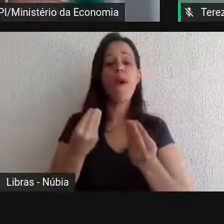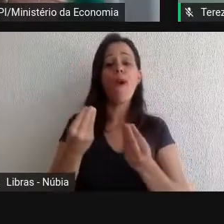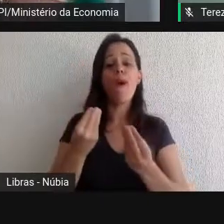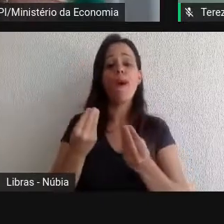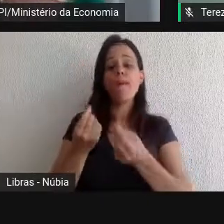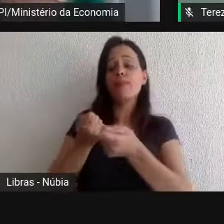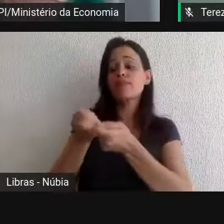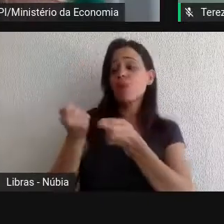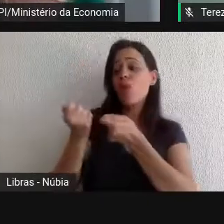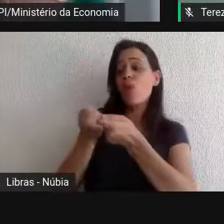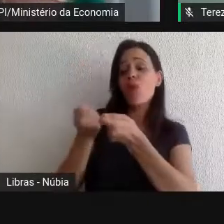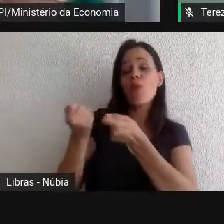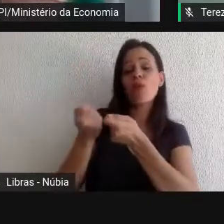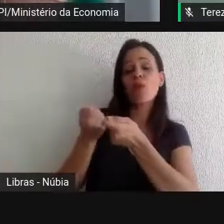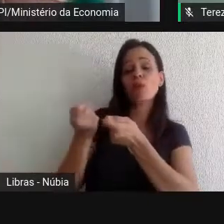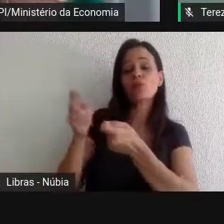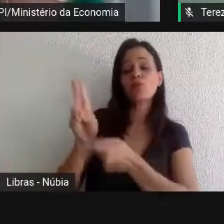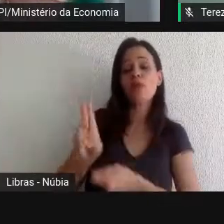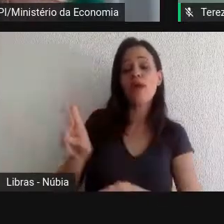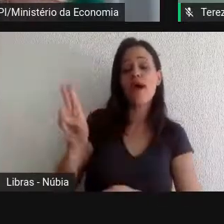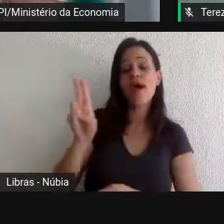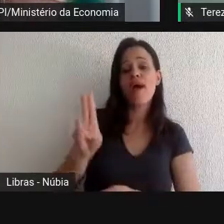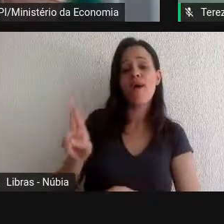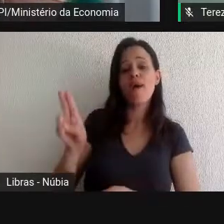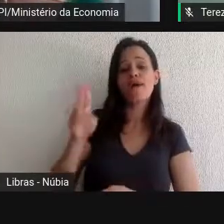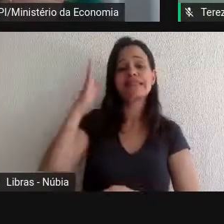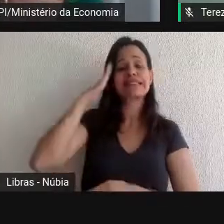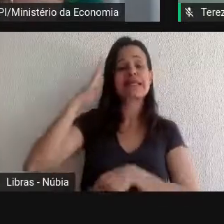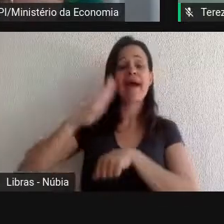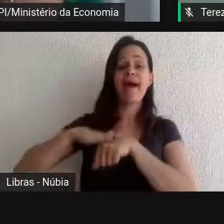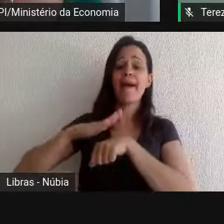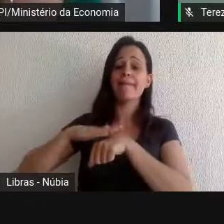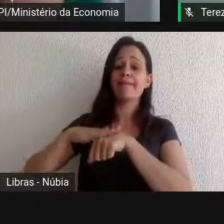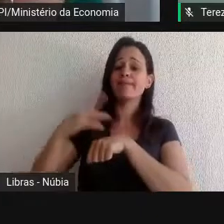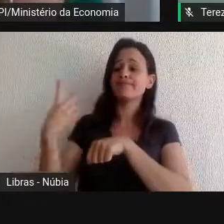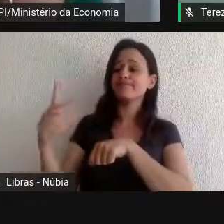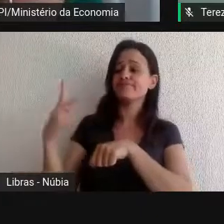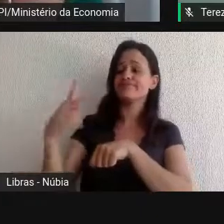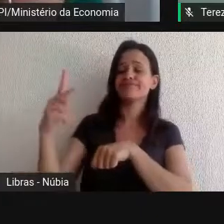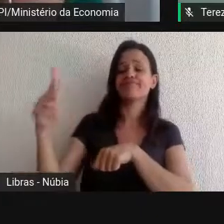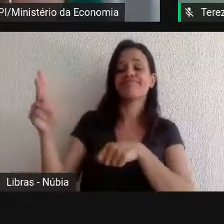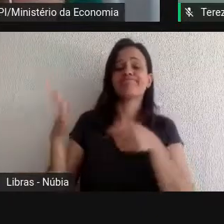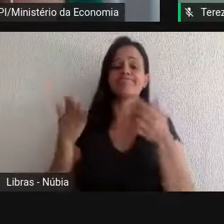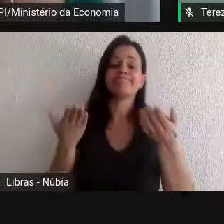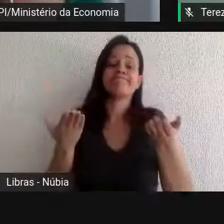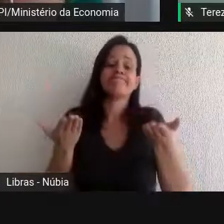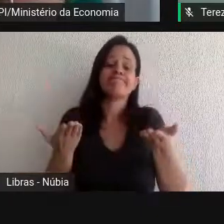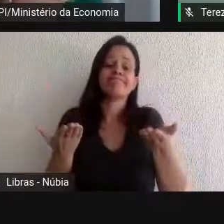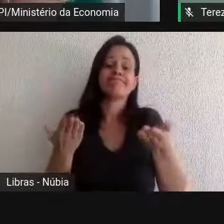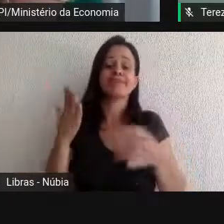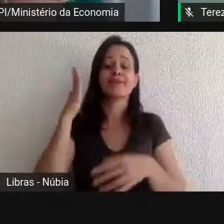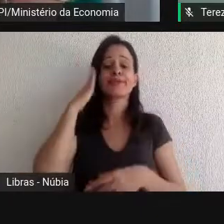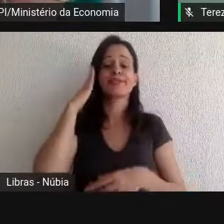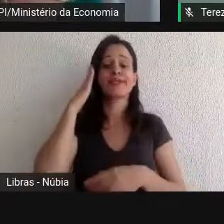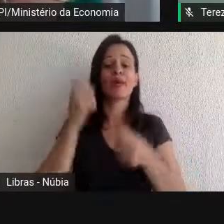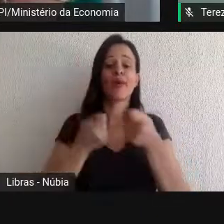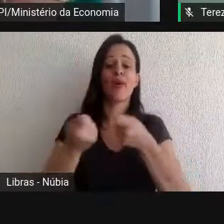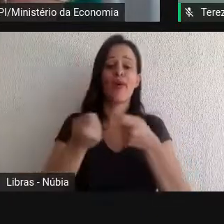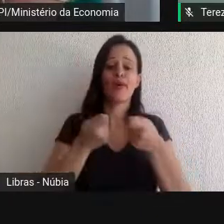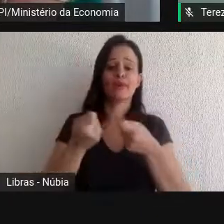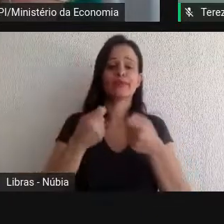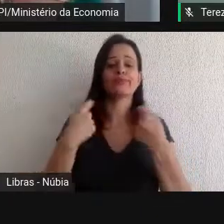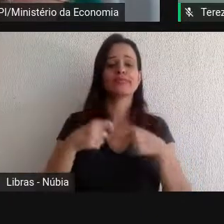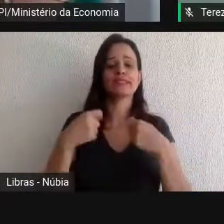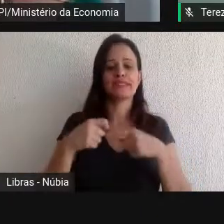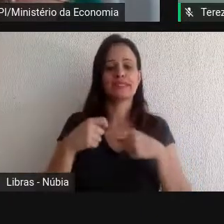regulamentar, né, a utilização desse uso, porque a gente esbarra aí na autonomia dos entes federativos. Então, também esse controle aí tem que se dar